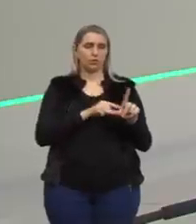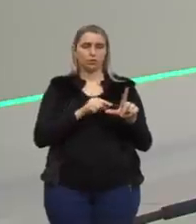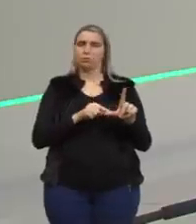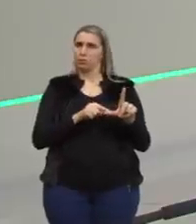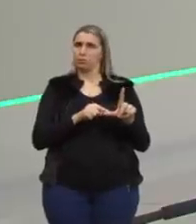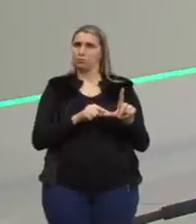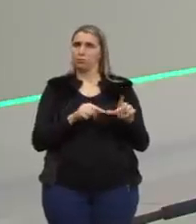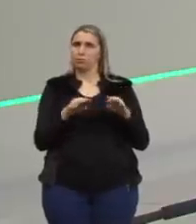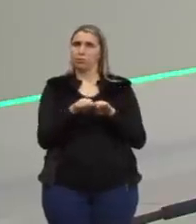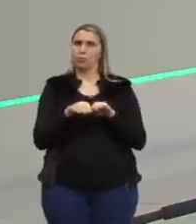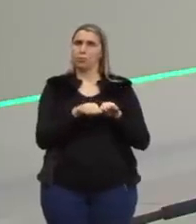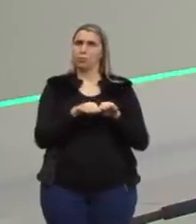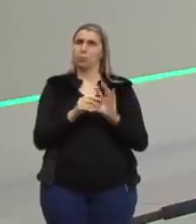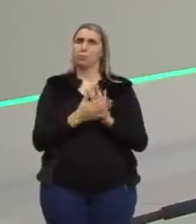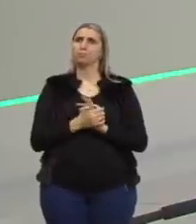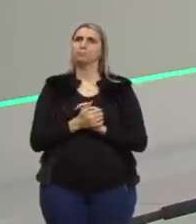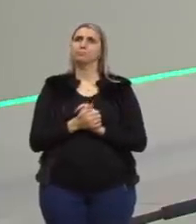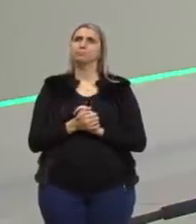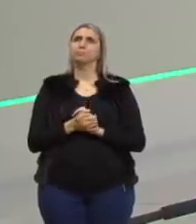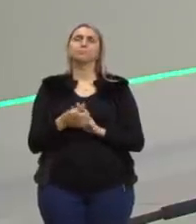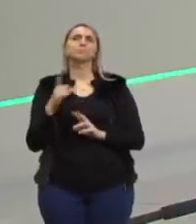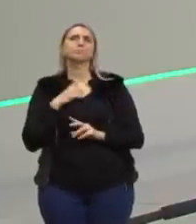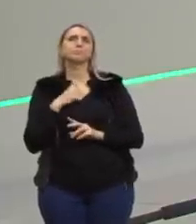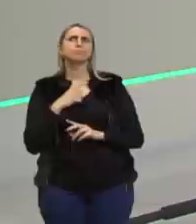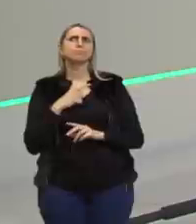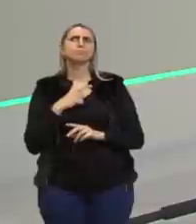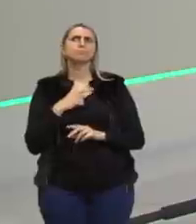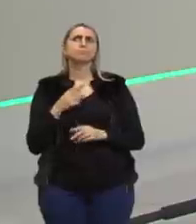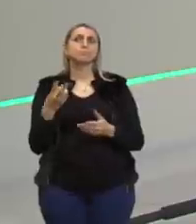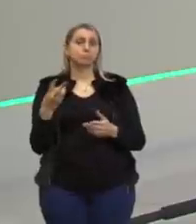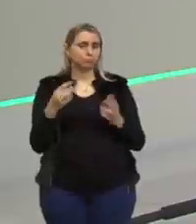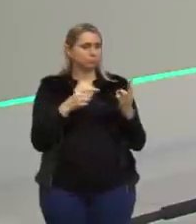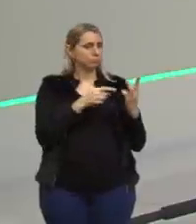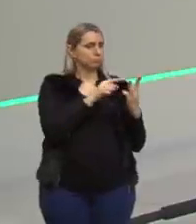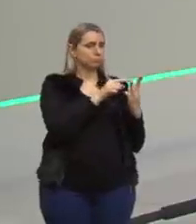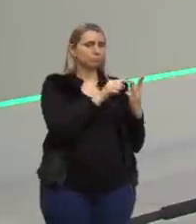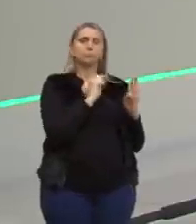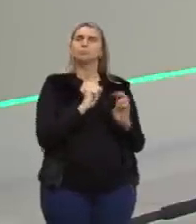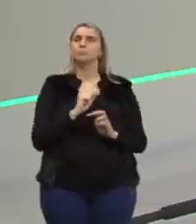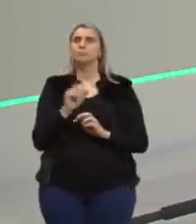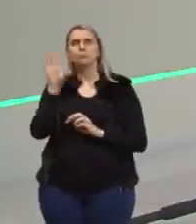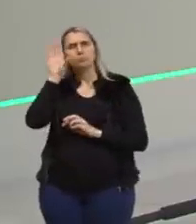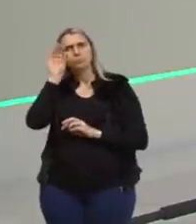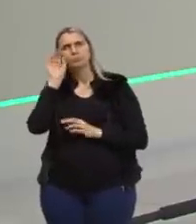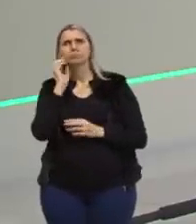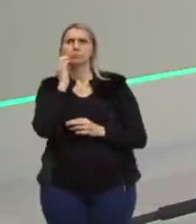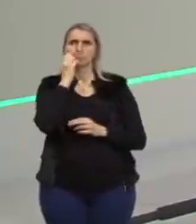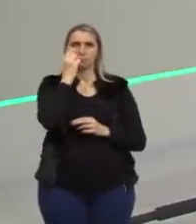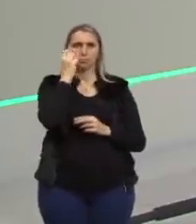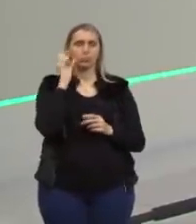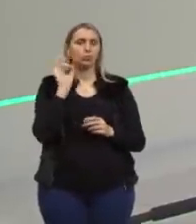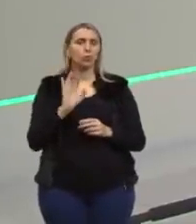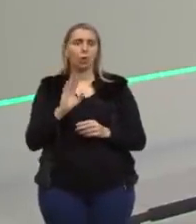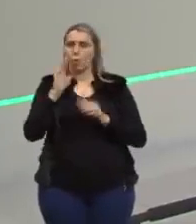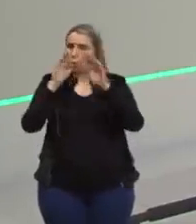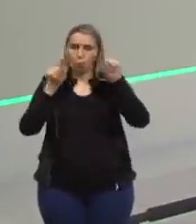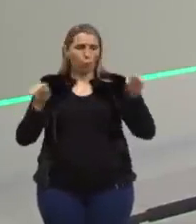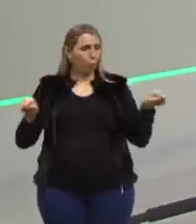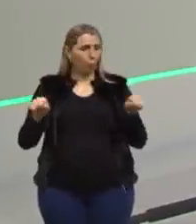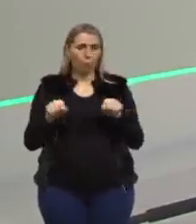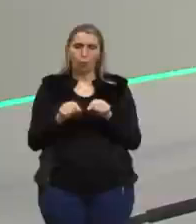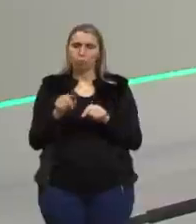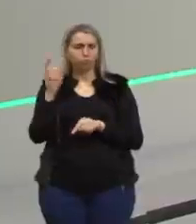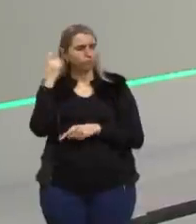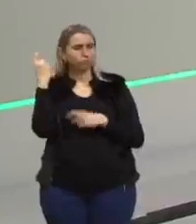proporcionais, certo? Temos também o terceiro caso, que é quando a gente observa somente os lados. Nós nem